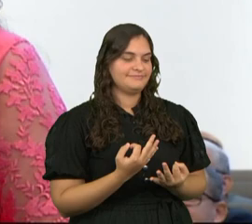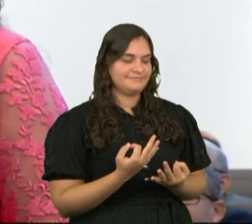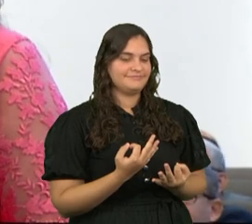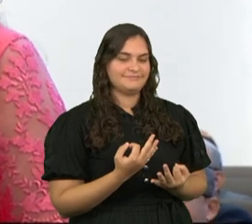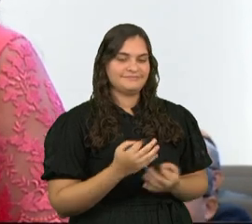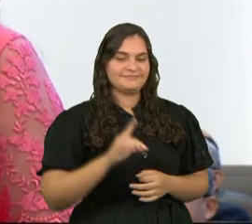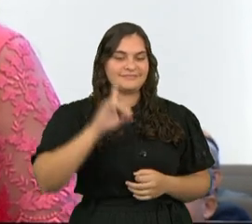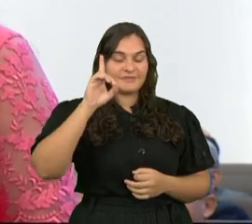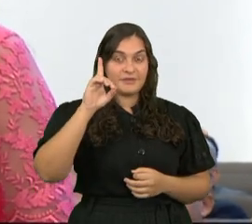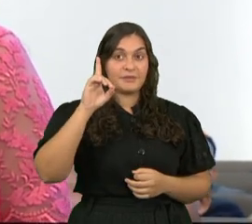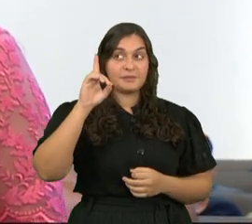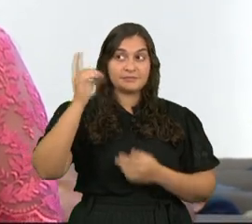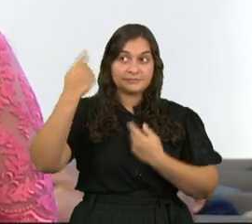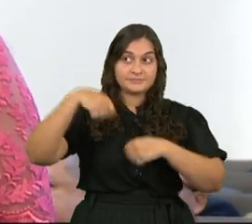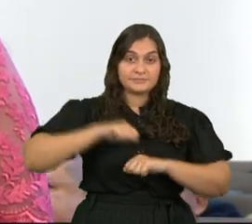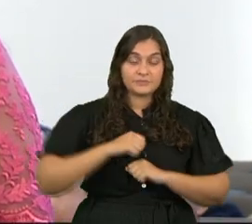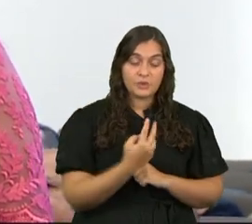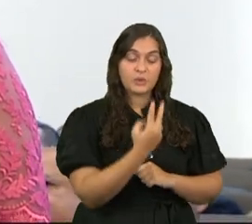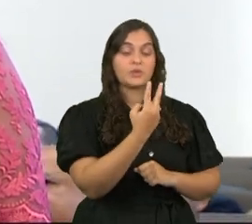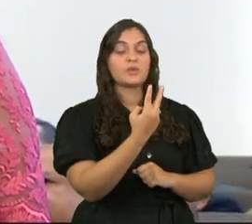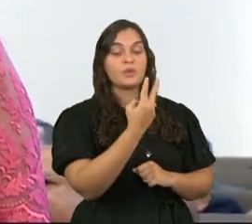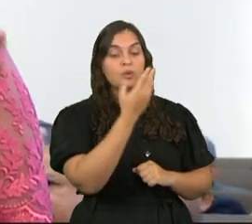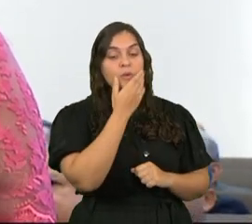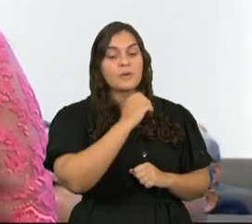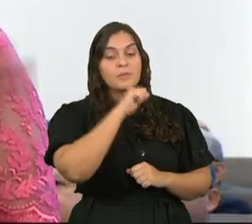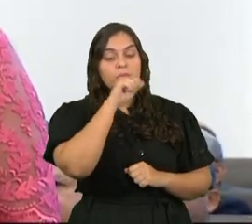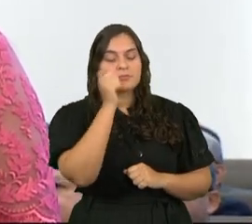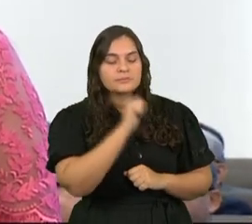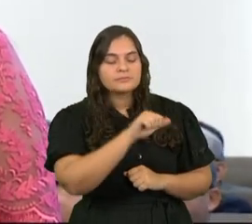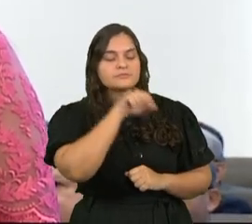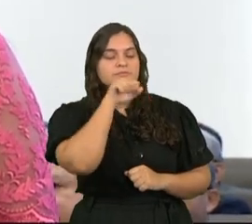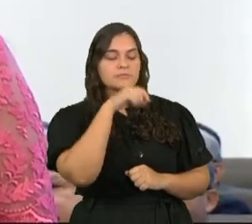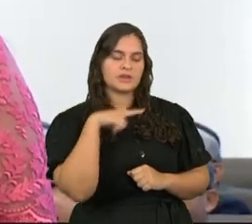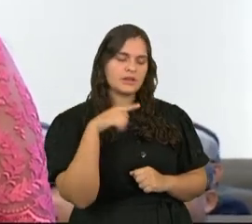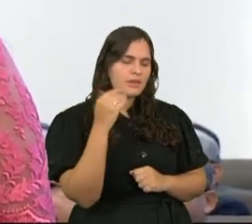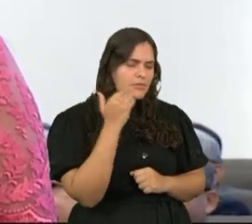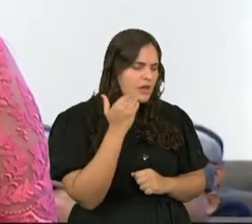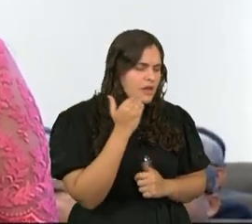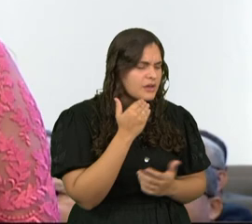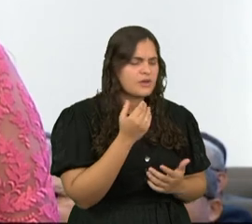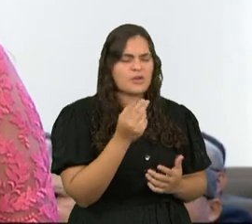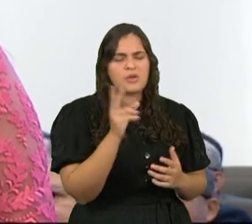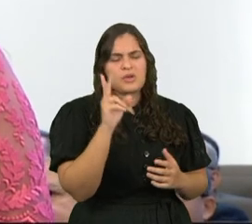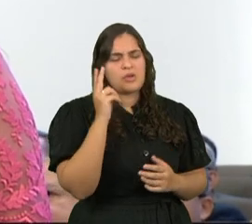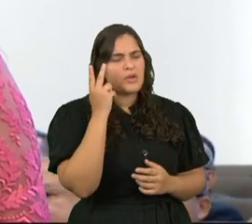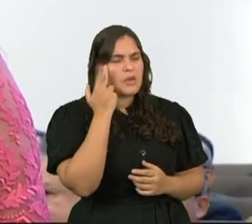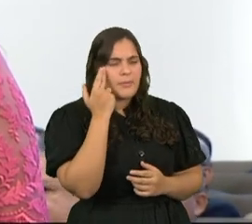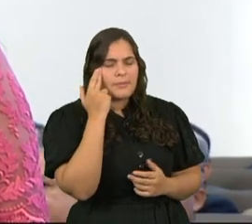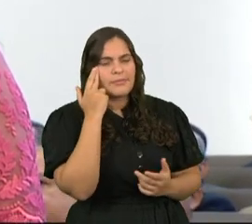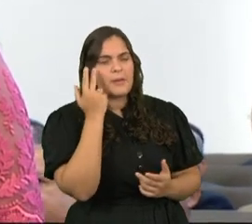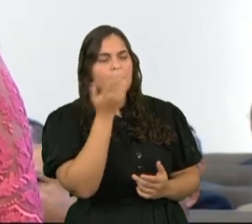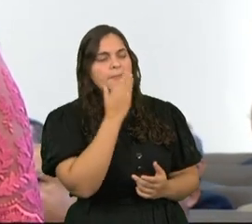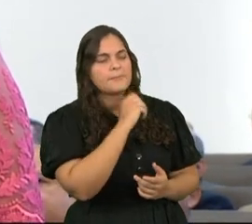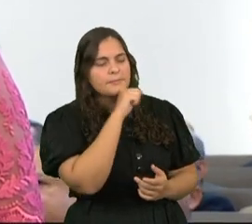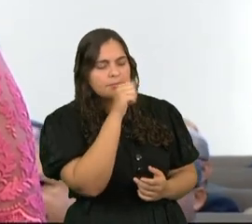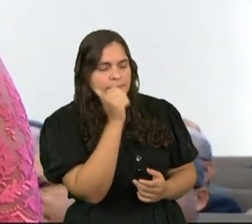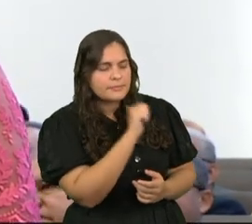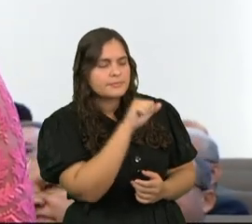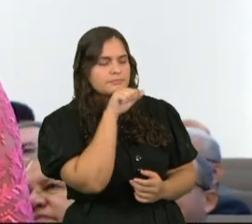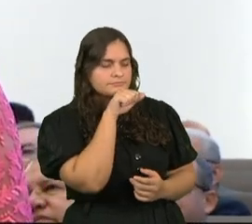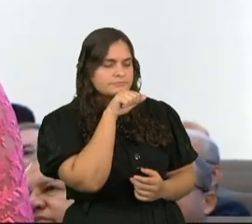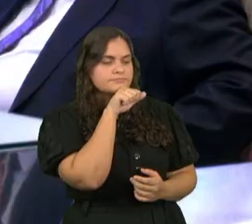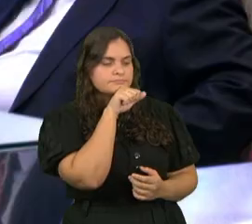me deu 2 pais que têm suas imperfeições como homens, pai e mãe, mas que